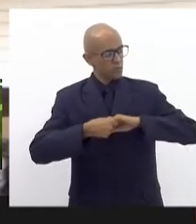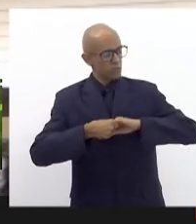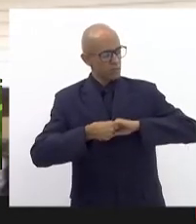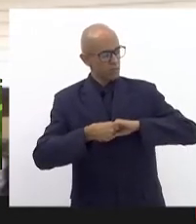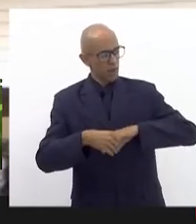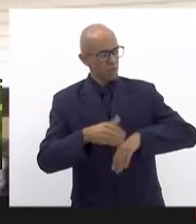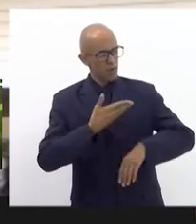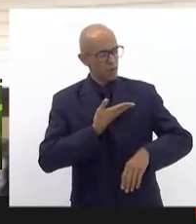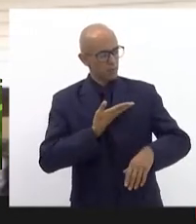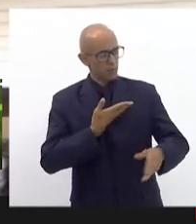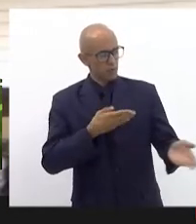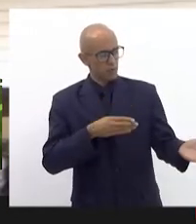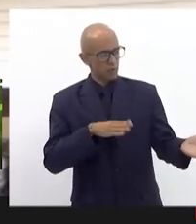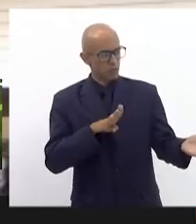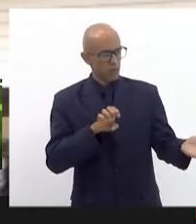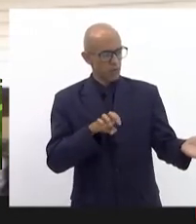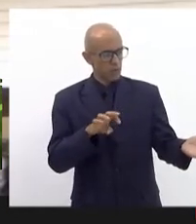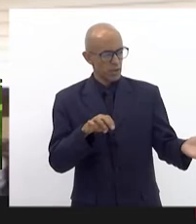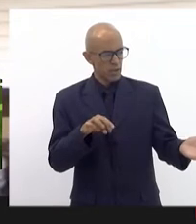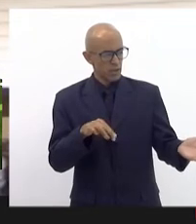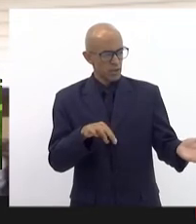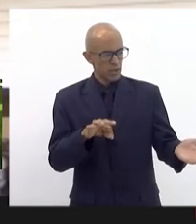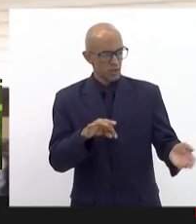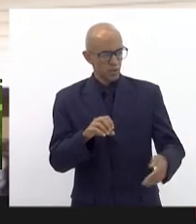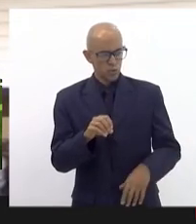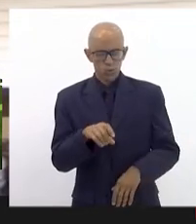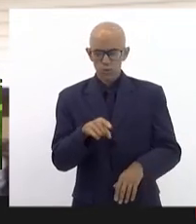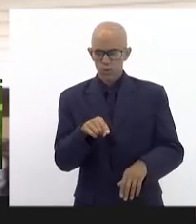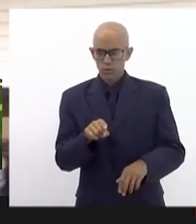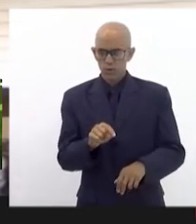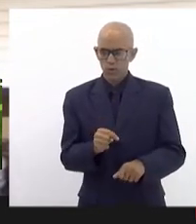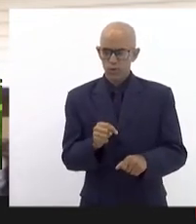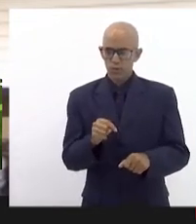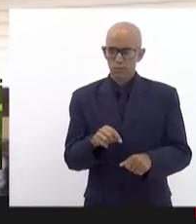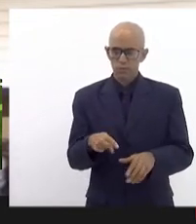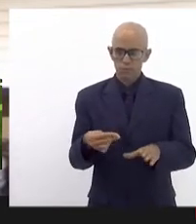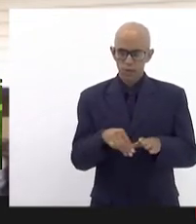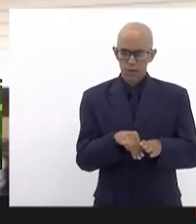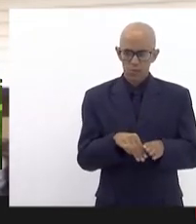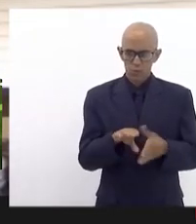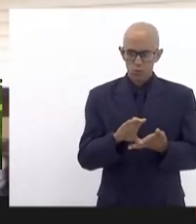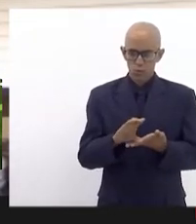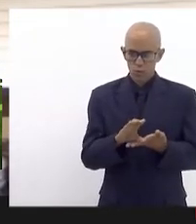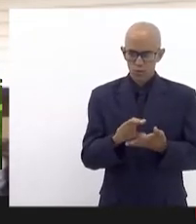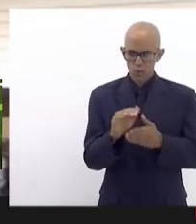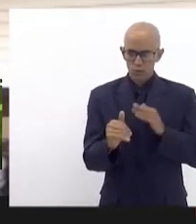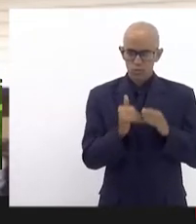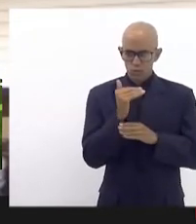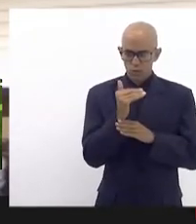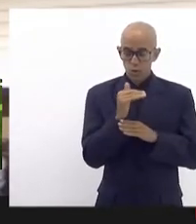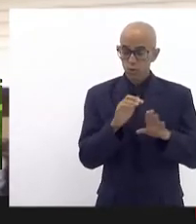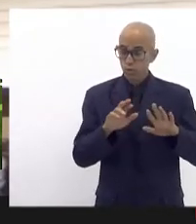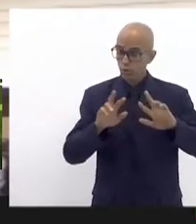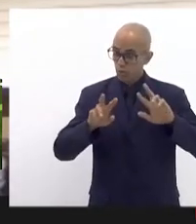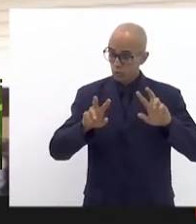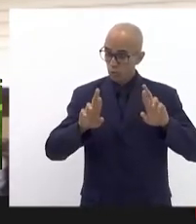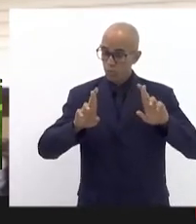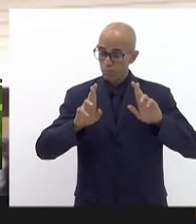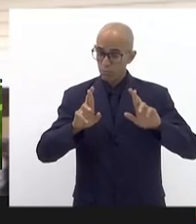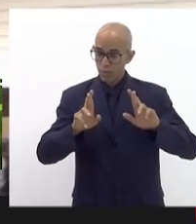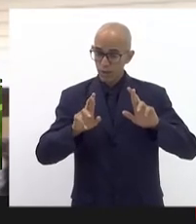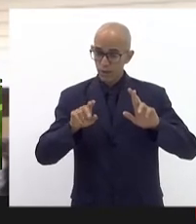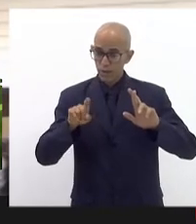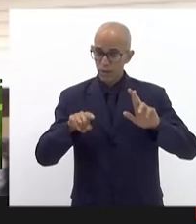sempre esteve, foi membro do nosso Conselho Superior, espero tê-lo de volta aqui no nosso conselho, mas é muito importante que a